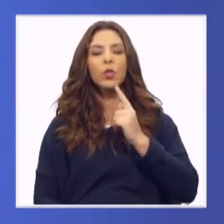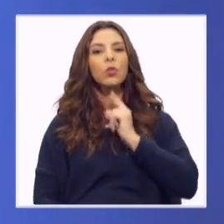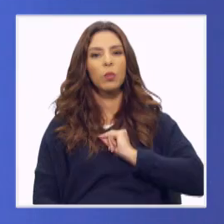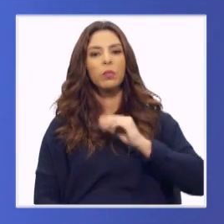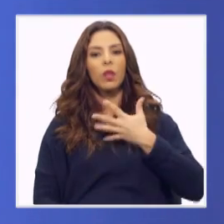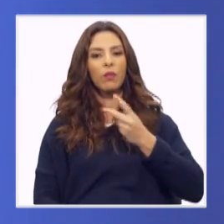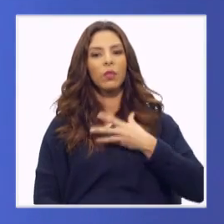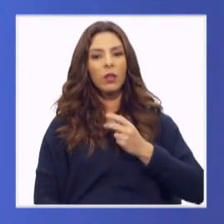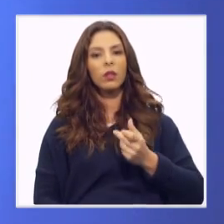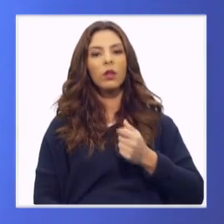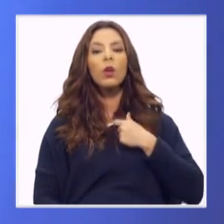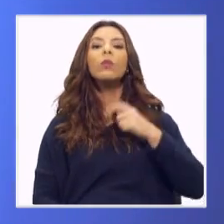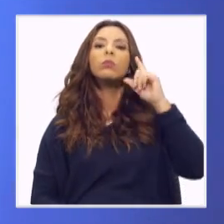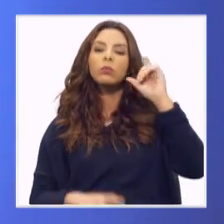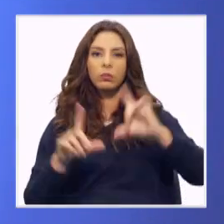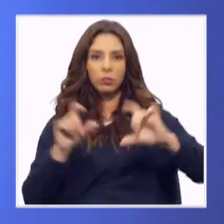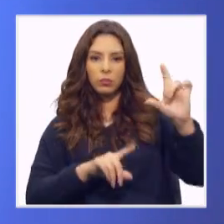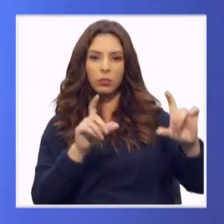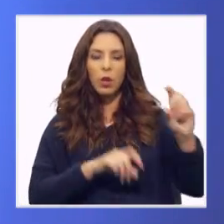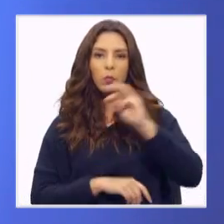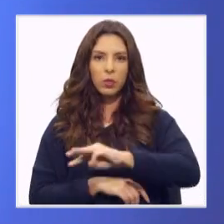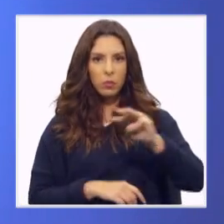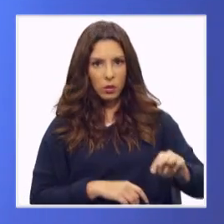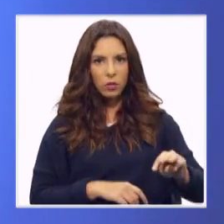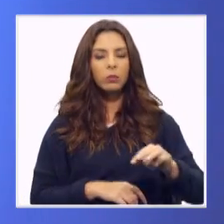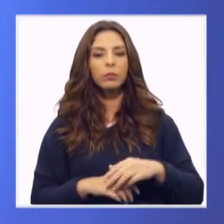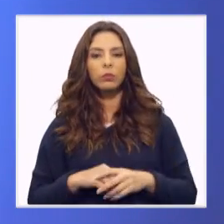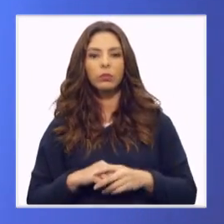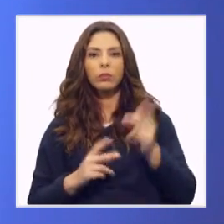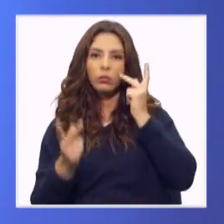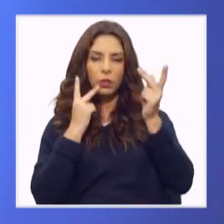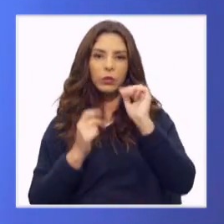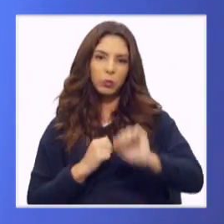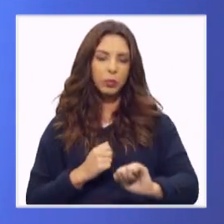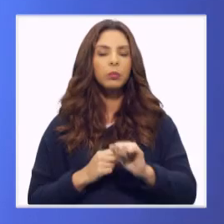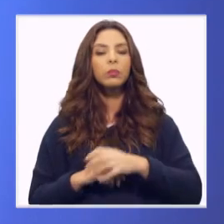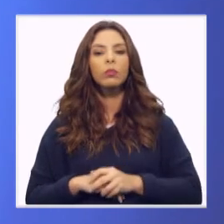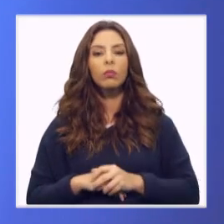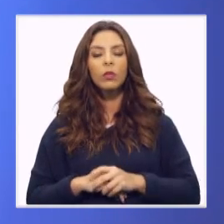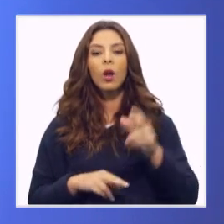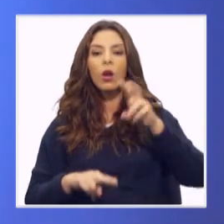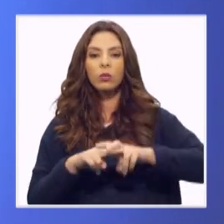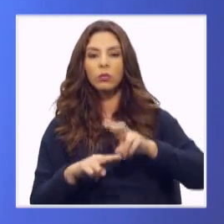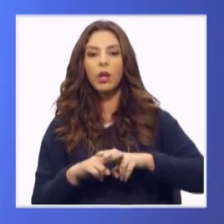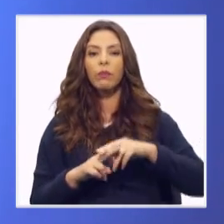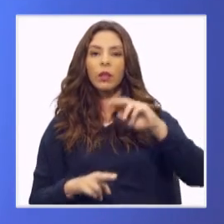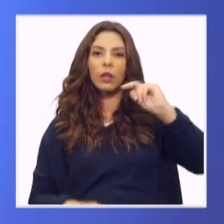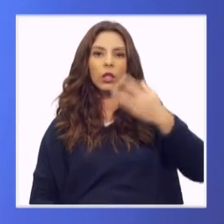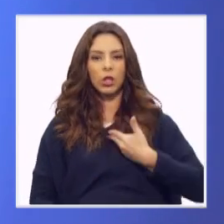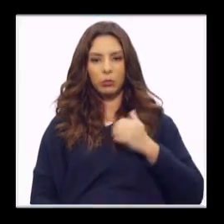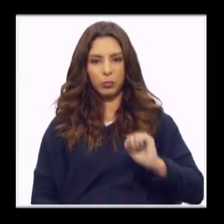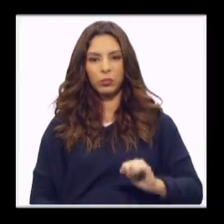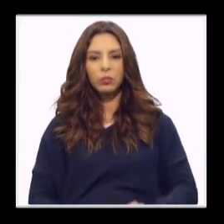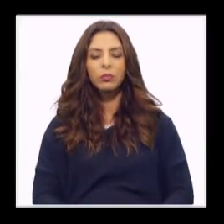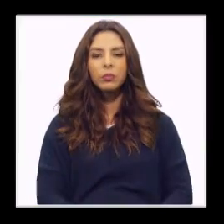Olá, eu sou David Batista, estou no curso de Audiovisual e Multimédia e este trabalho foi feito para a cadeira de Laboratório